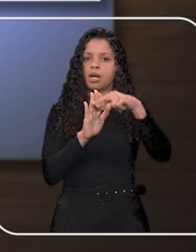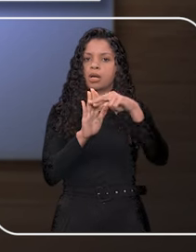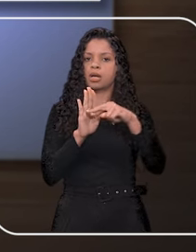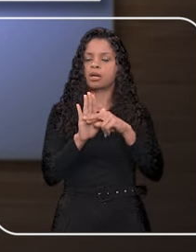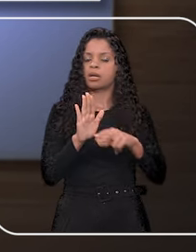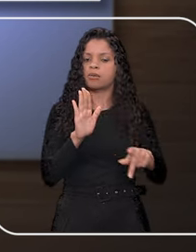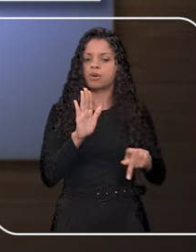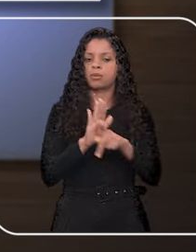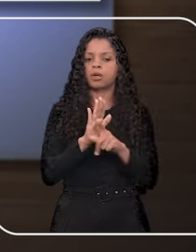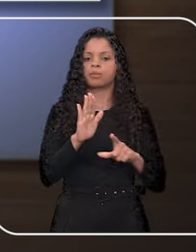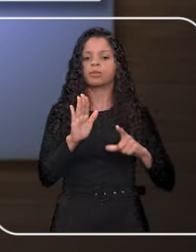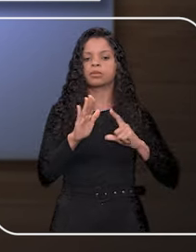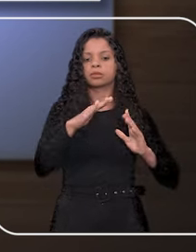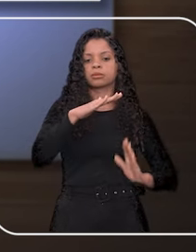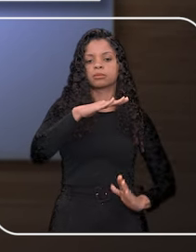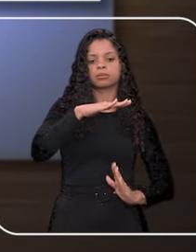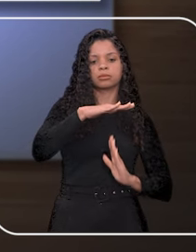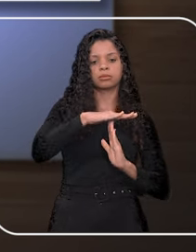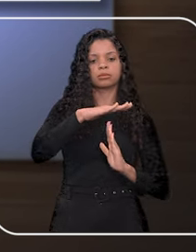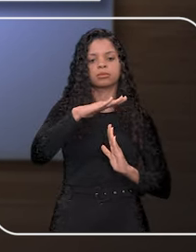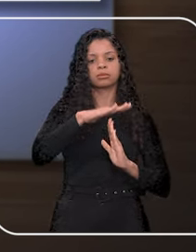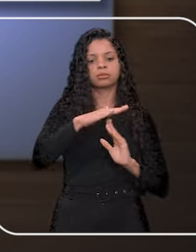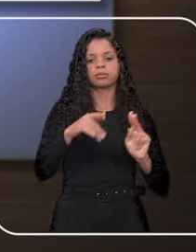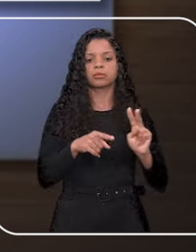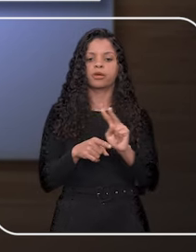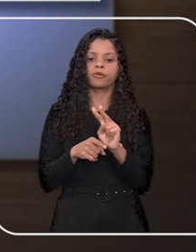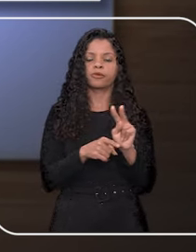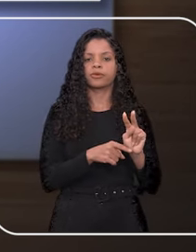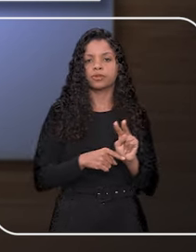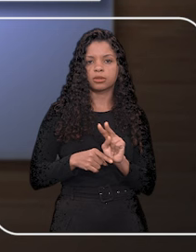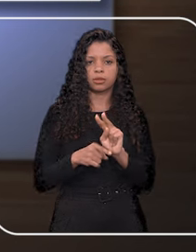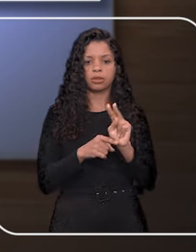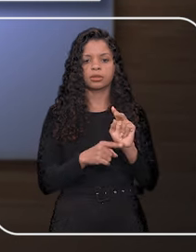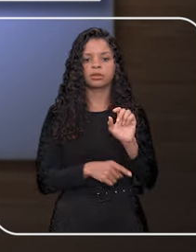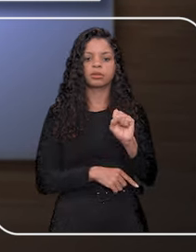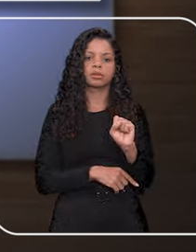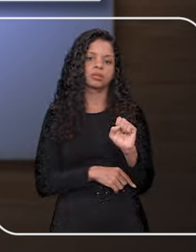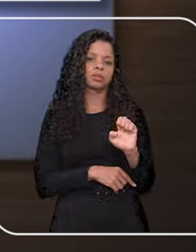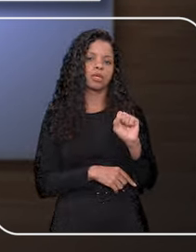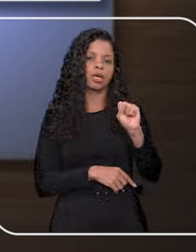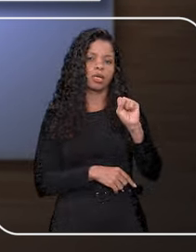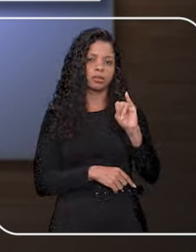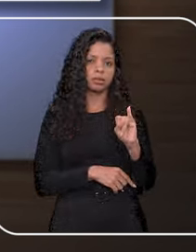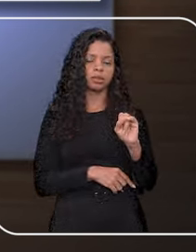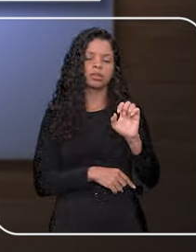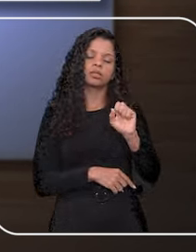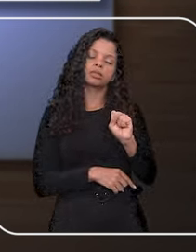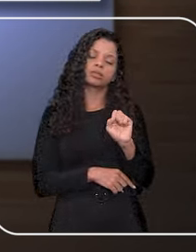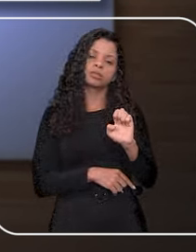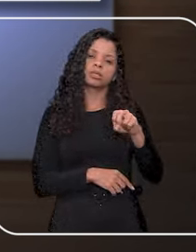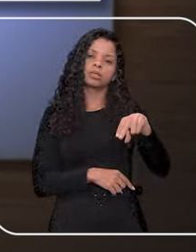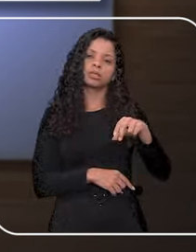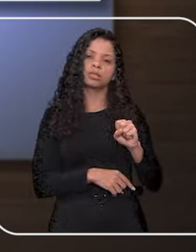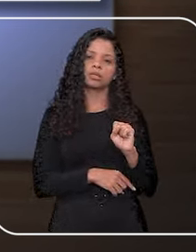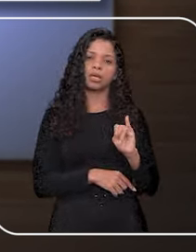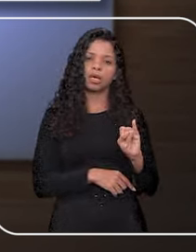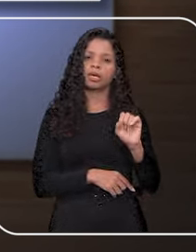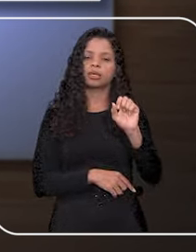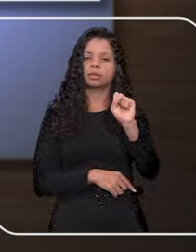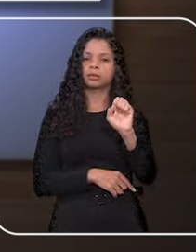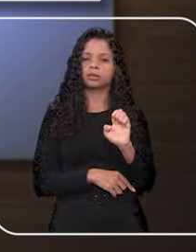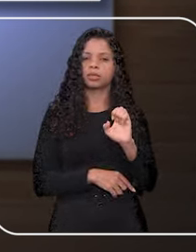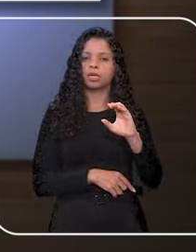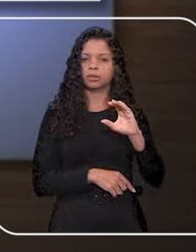específica que estabelecia até limite para as contribuições parafiscais devidas ao ces ao Senai ao